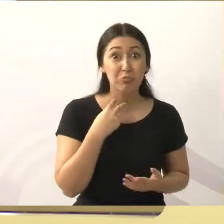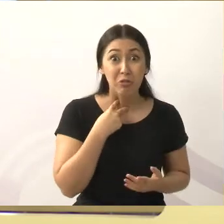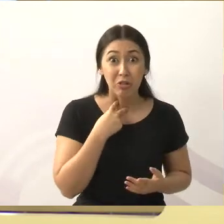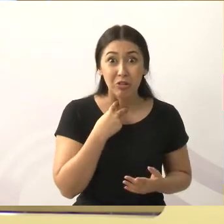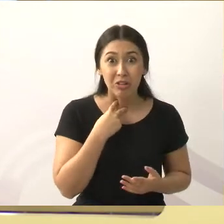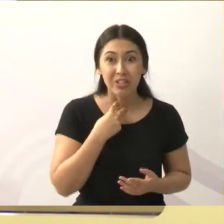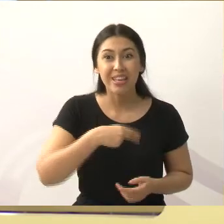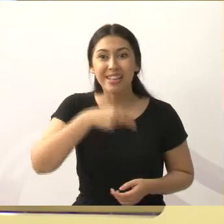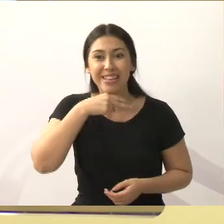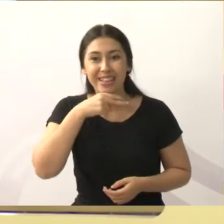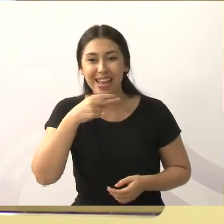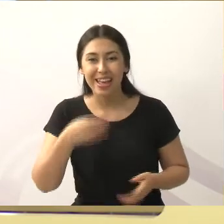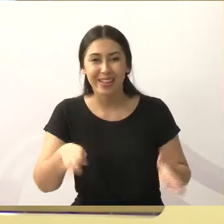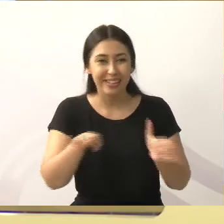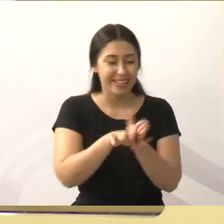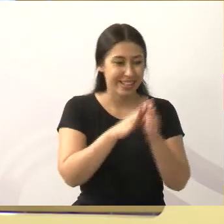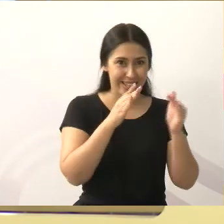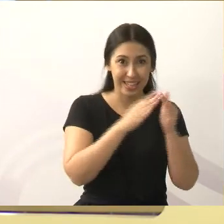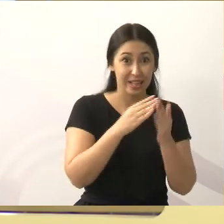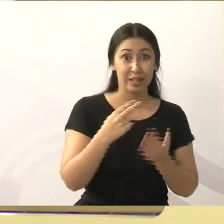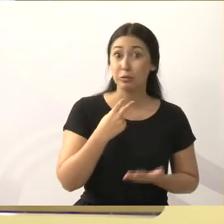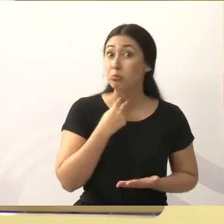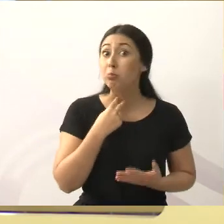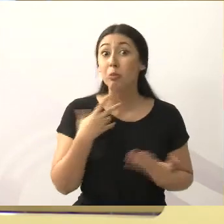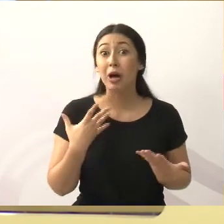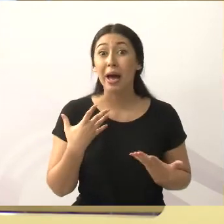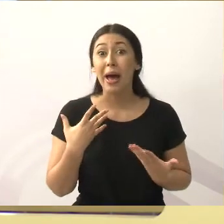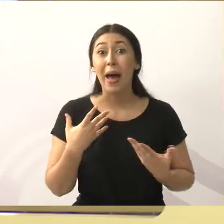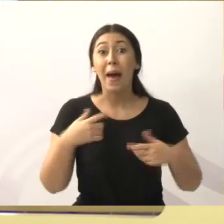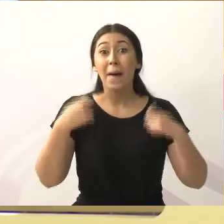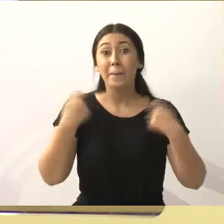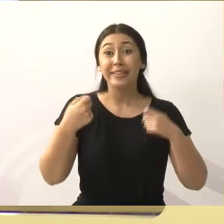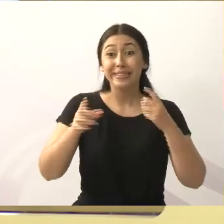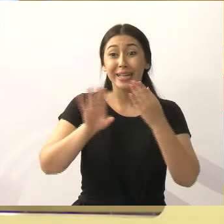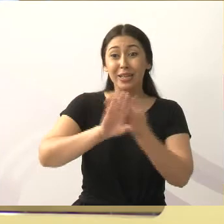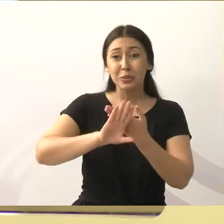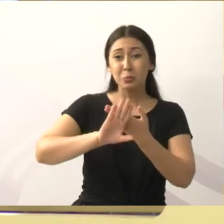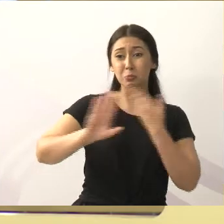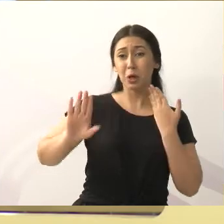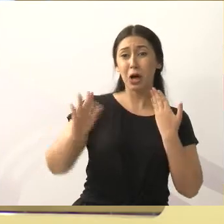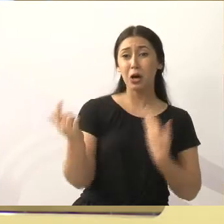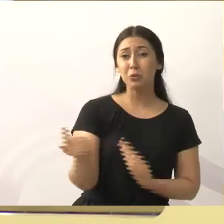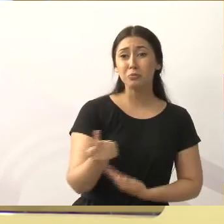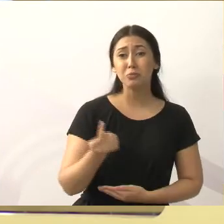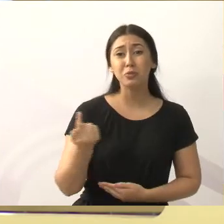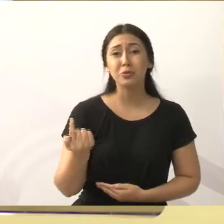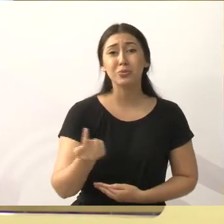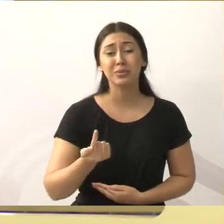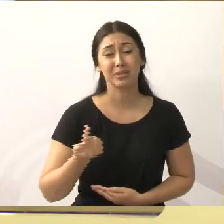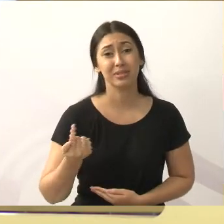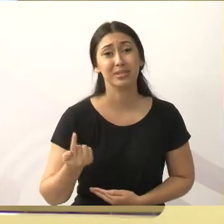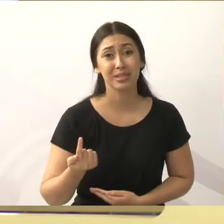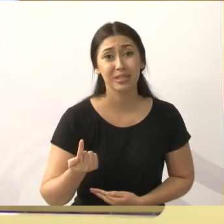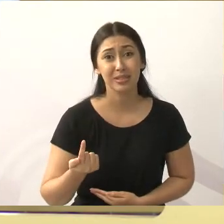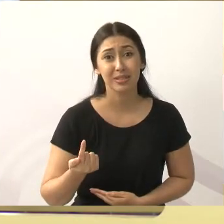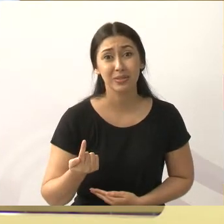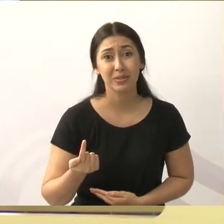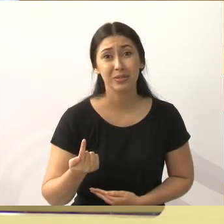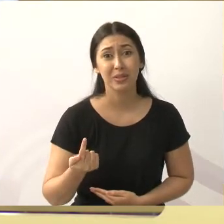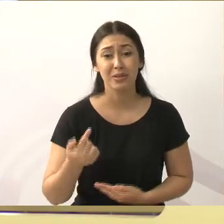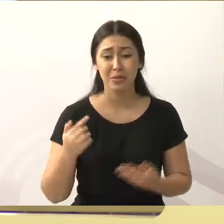chegar. Você tem que isolar a casa de vocês, tem que sair das suas casas,